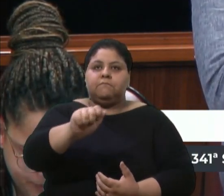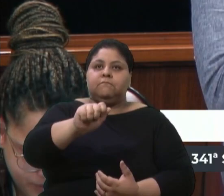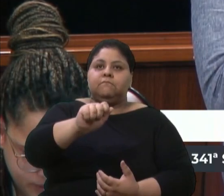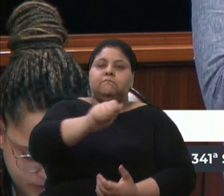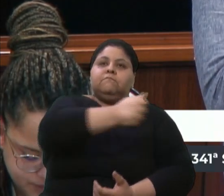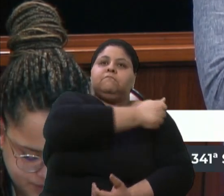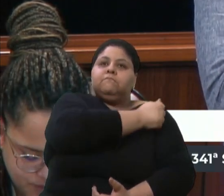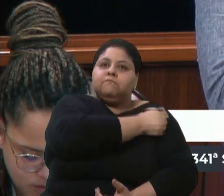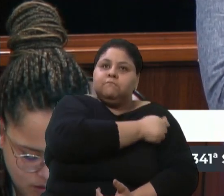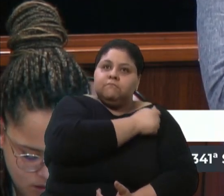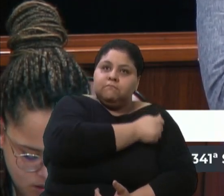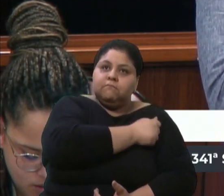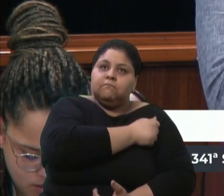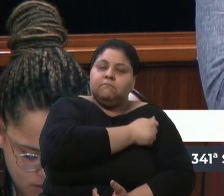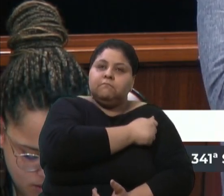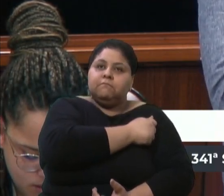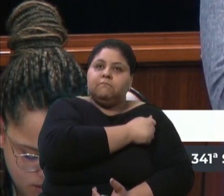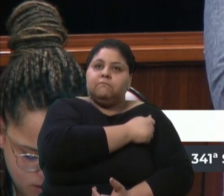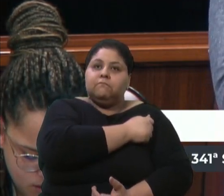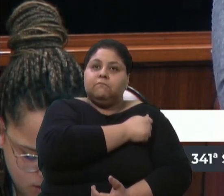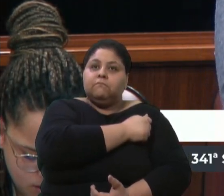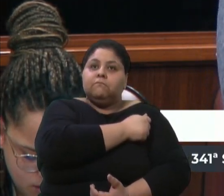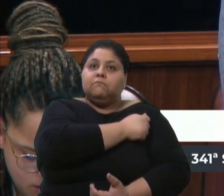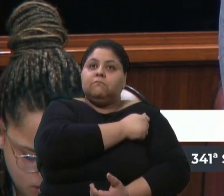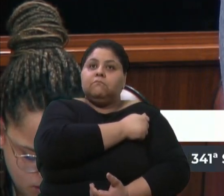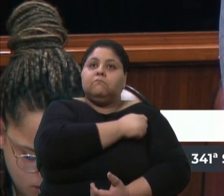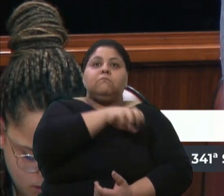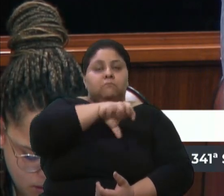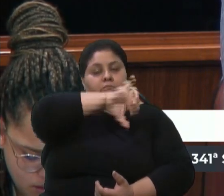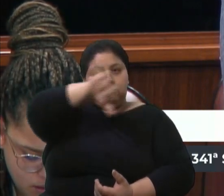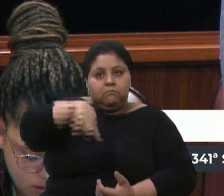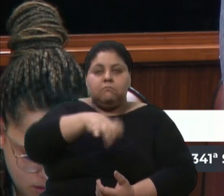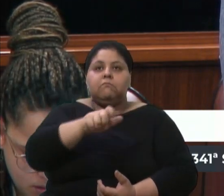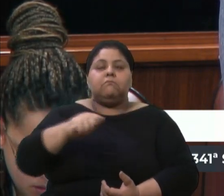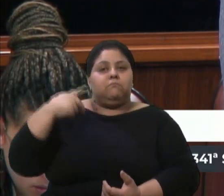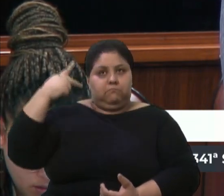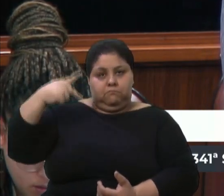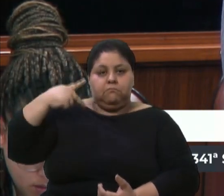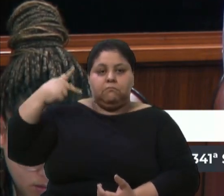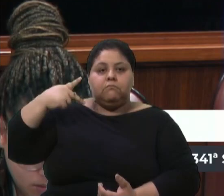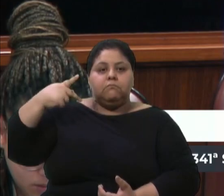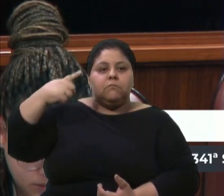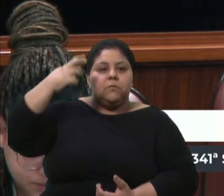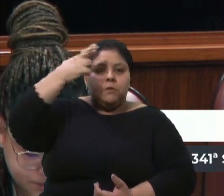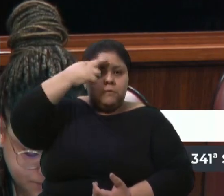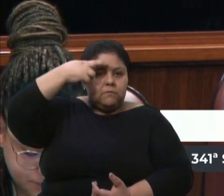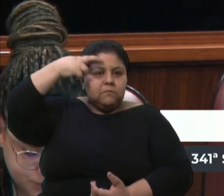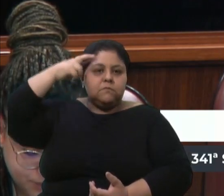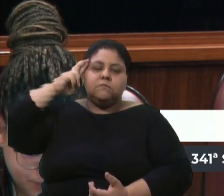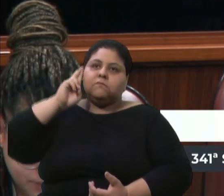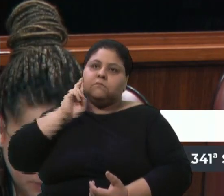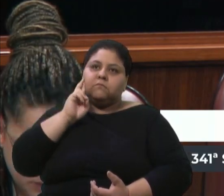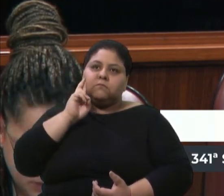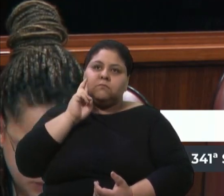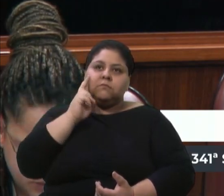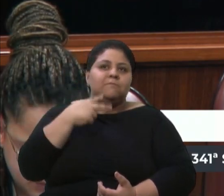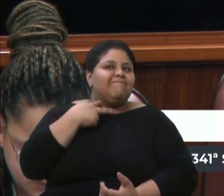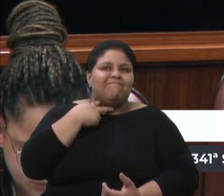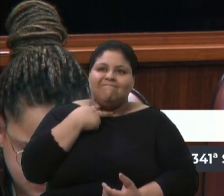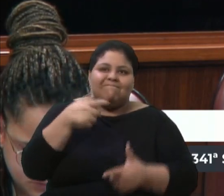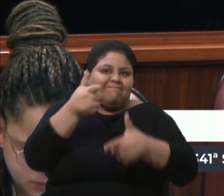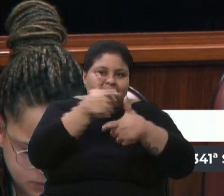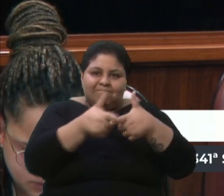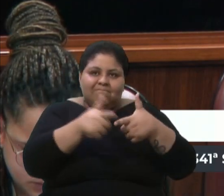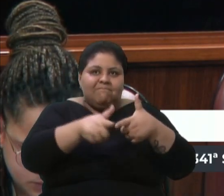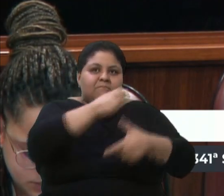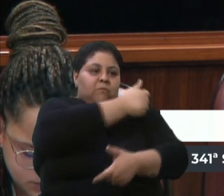que eram, vereador Rafael, e que não, a EJA não deveria ser dessa forma também. Não pode ser o problema, os alunos problemas